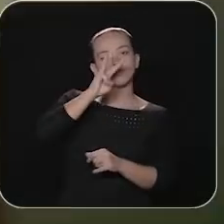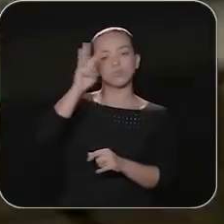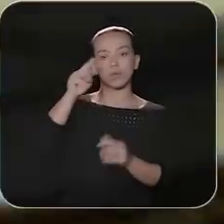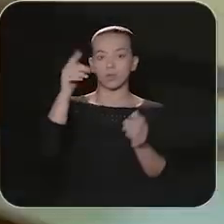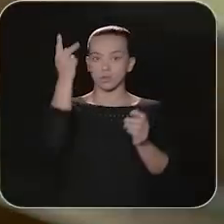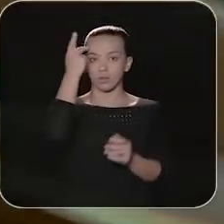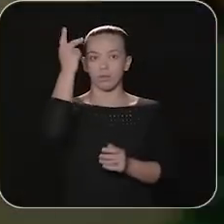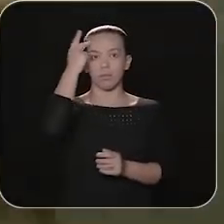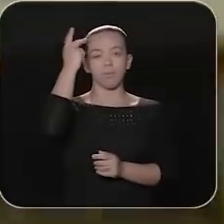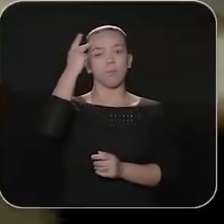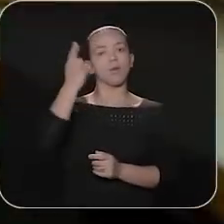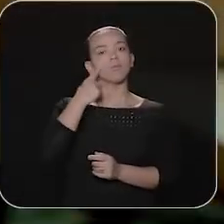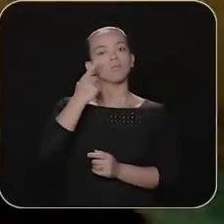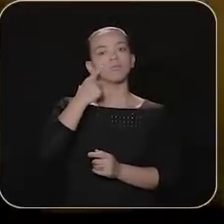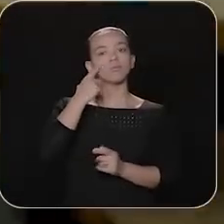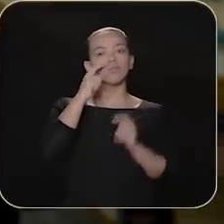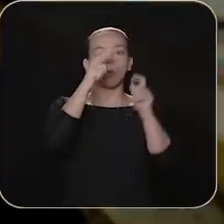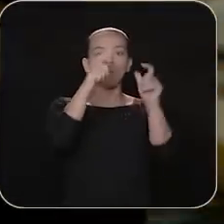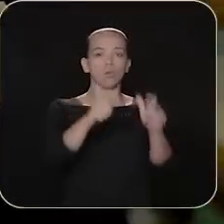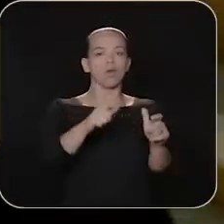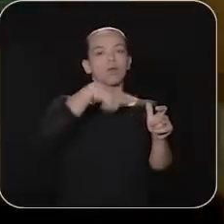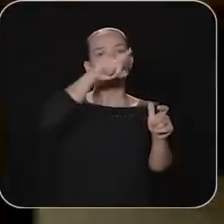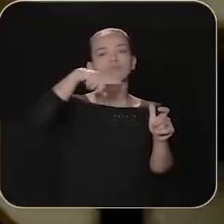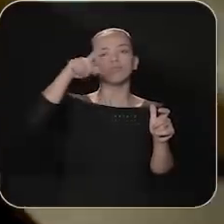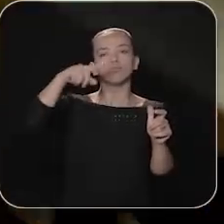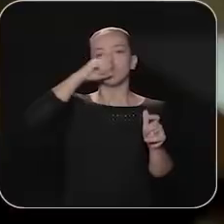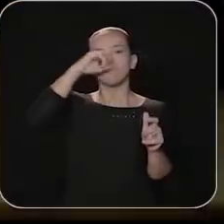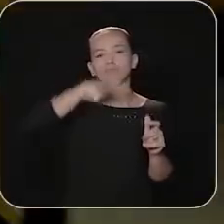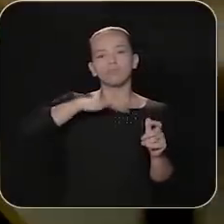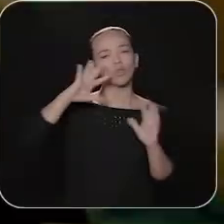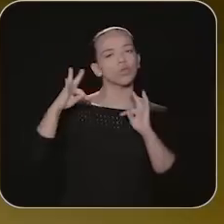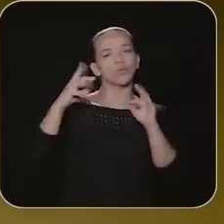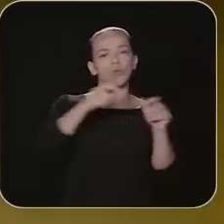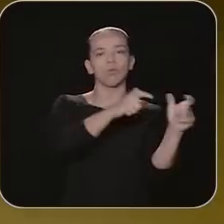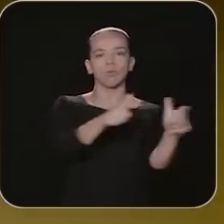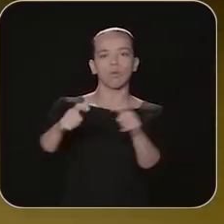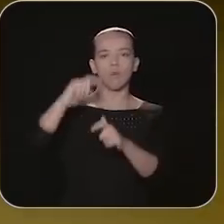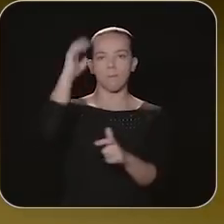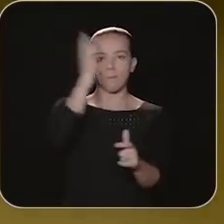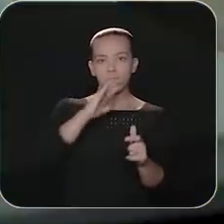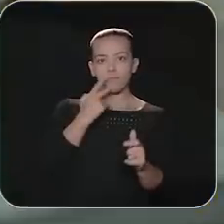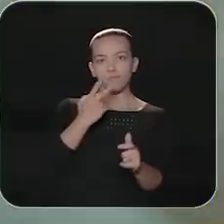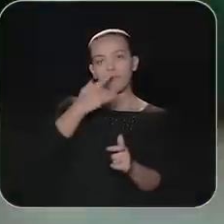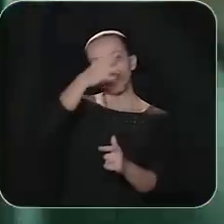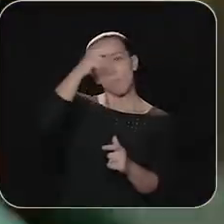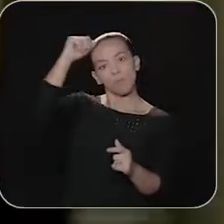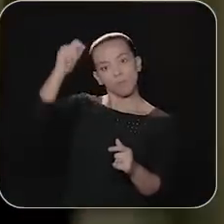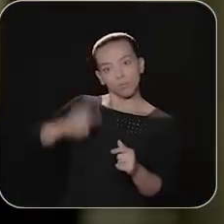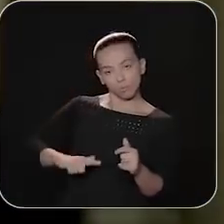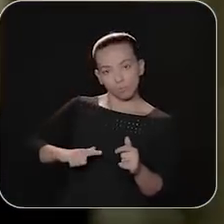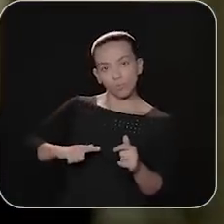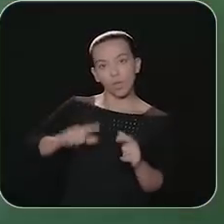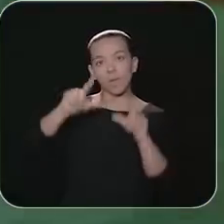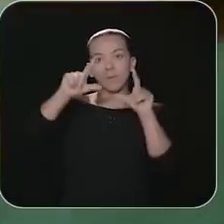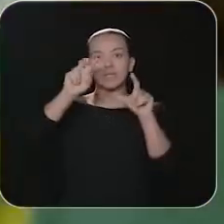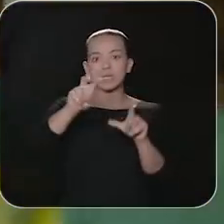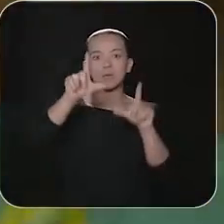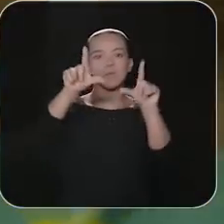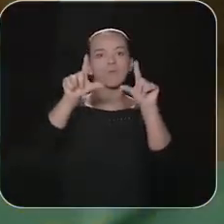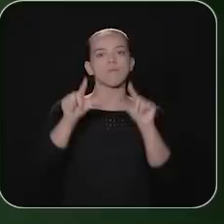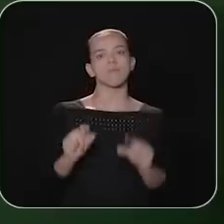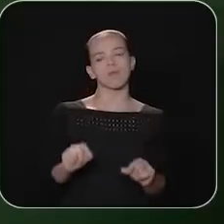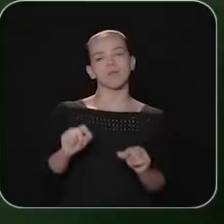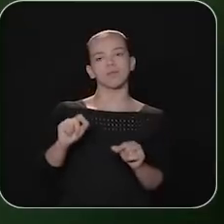cidadão, pronto para construir uma vida digna. Maria Eduarda. Presente.